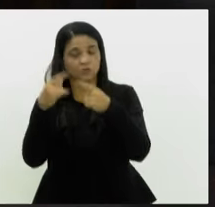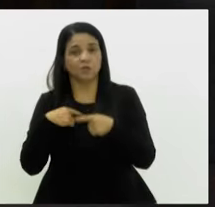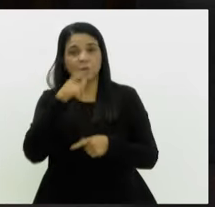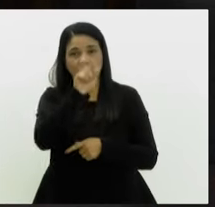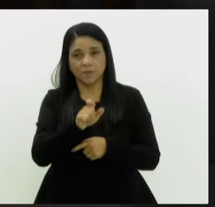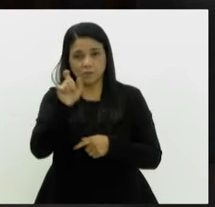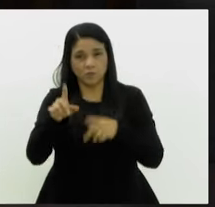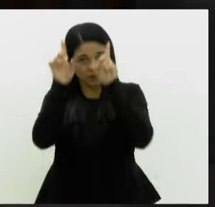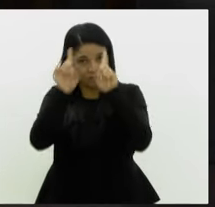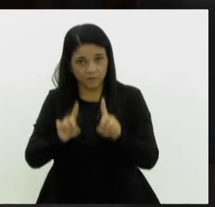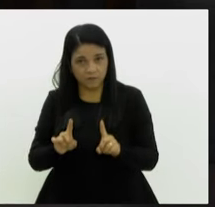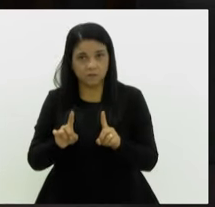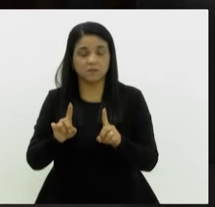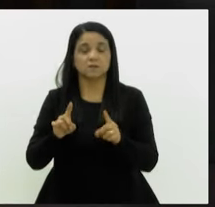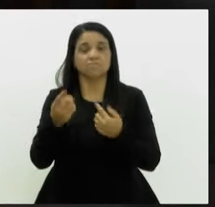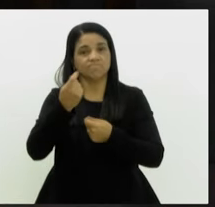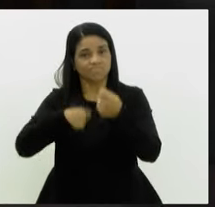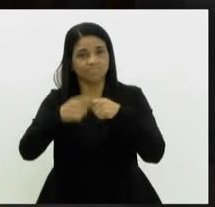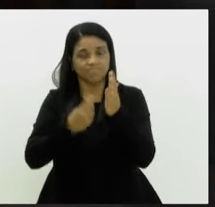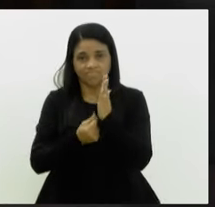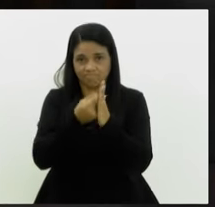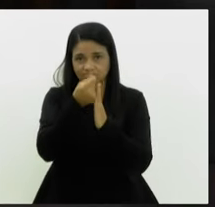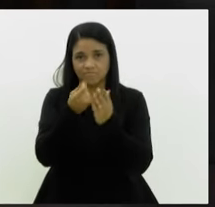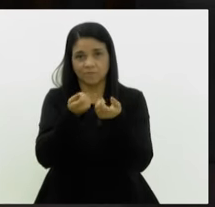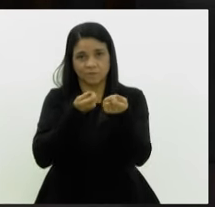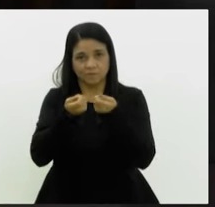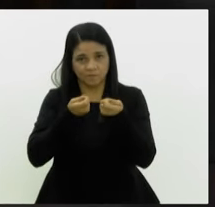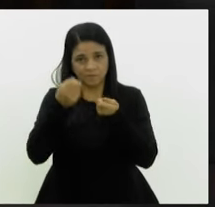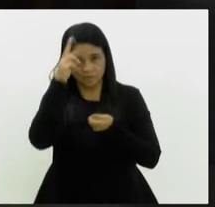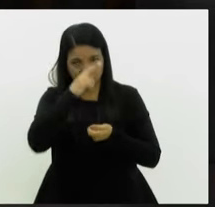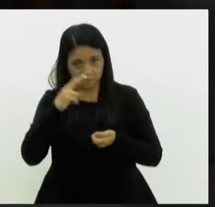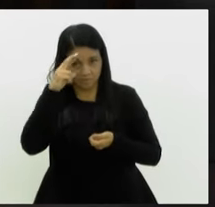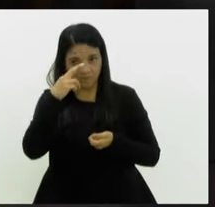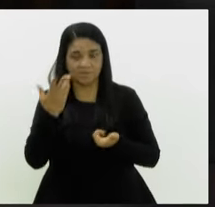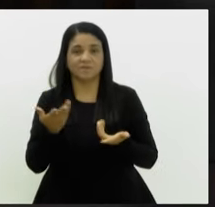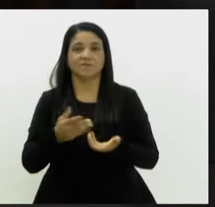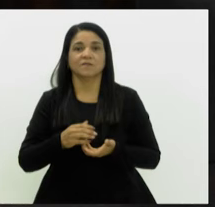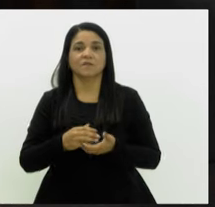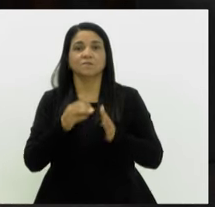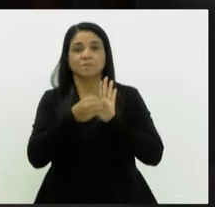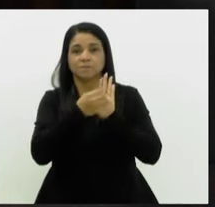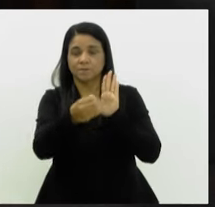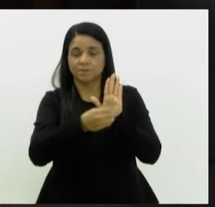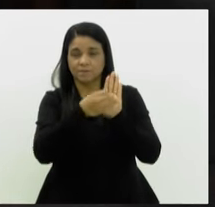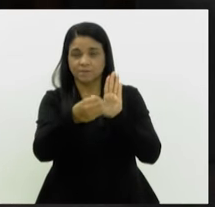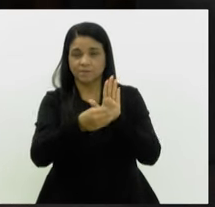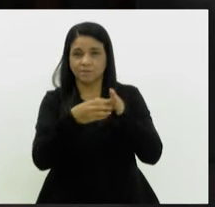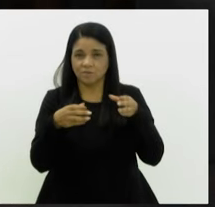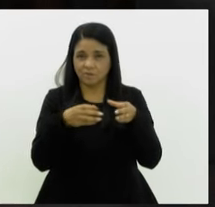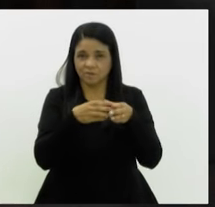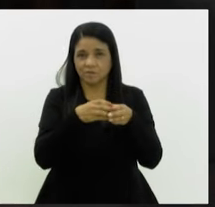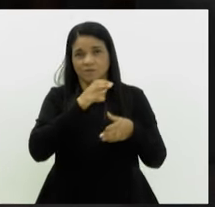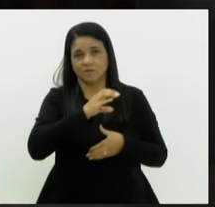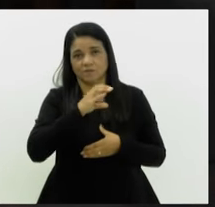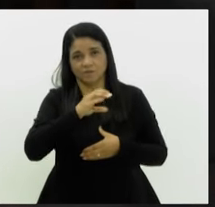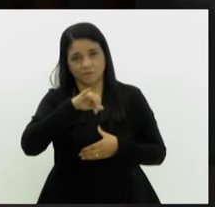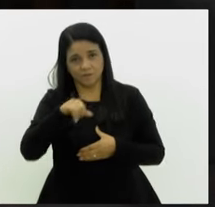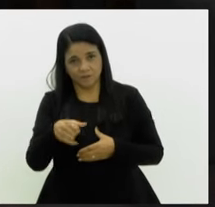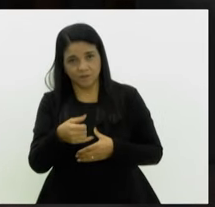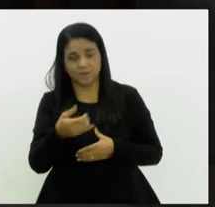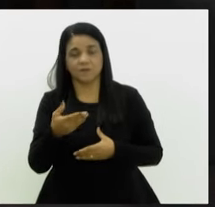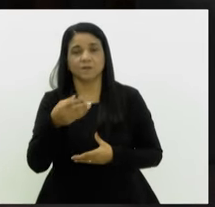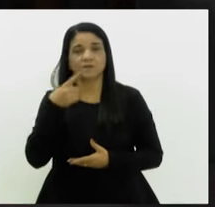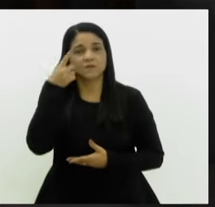e Orçamento, Finanças, Fiscalização Financeira e Controle. Para emitir parecer pela Comissão de Constituição e